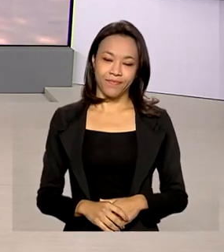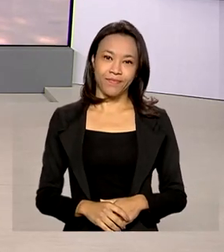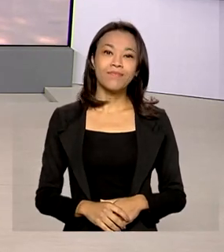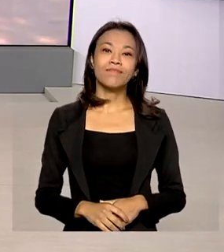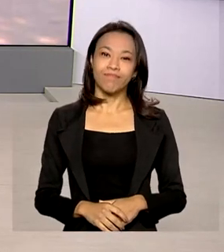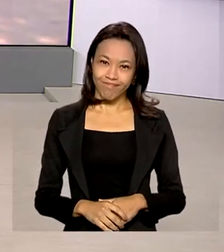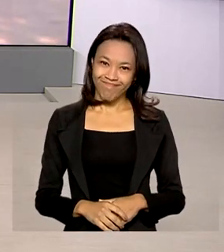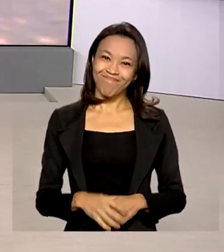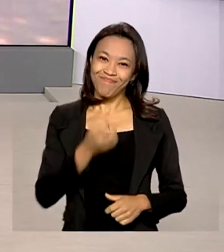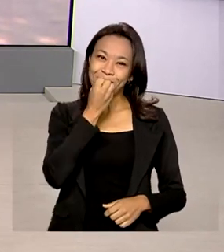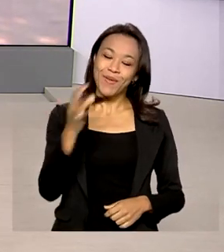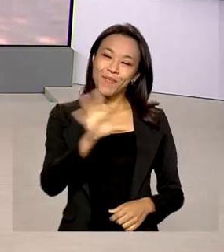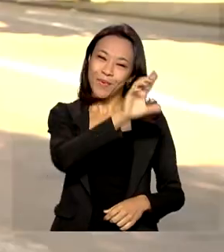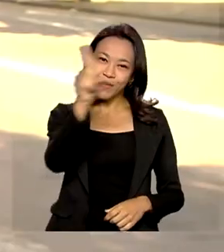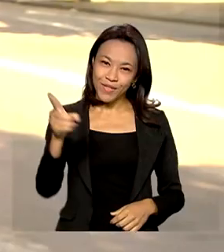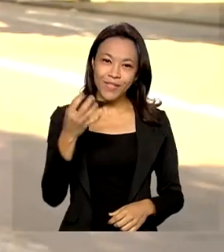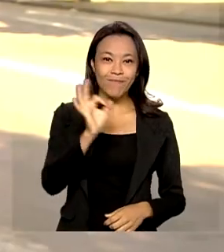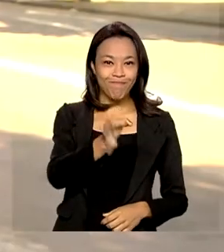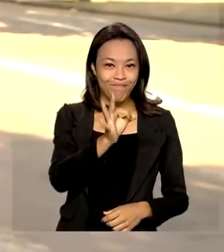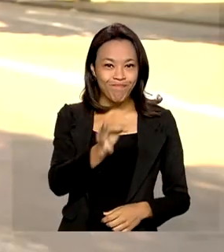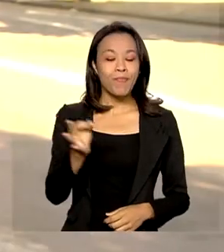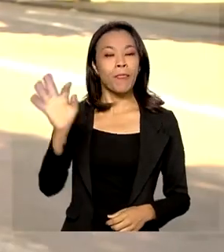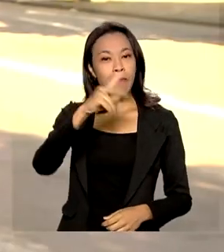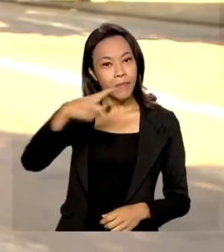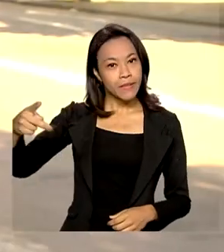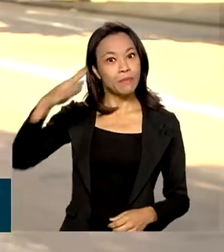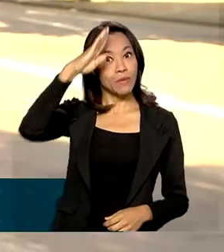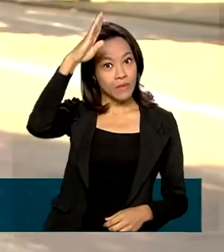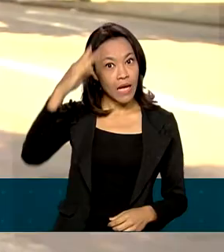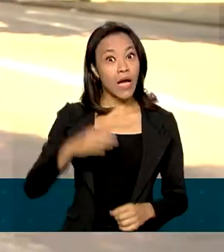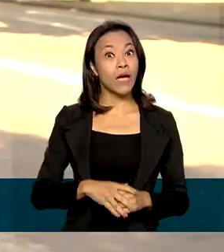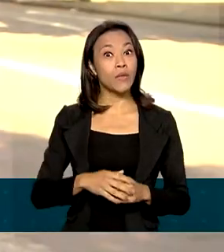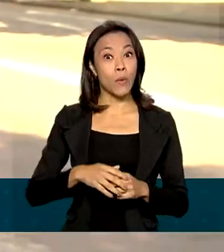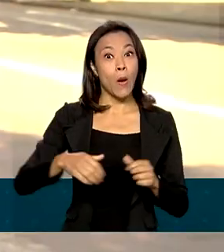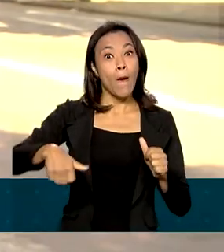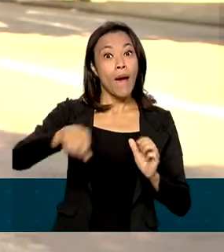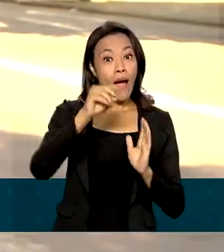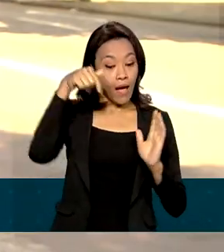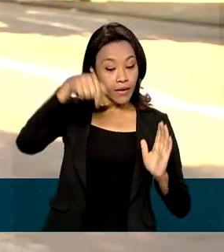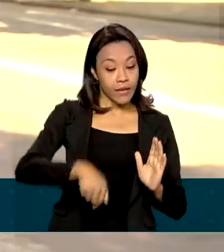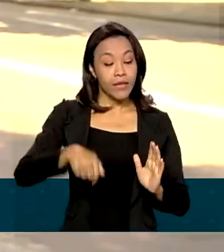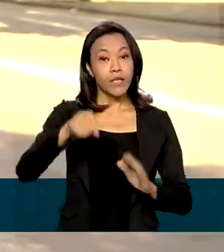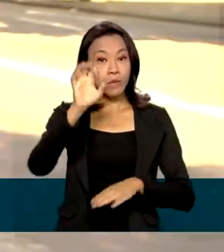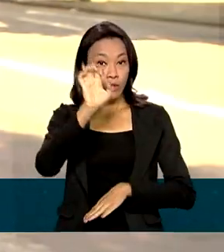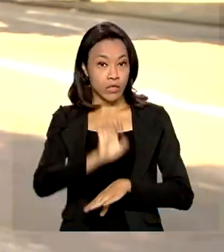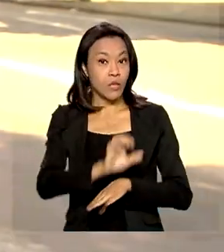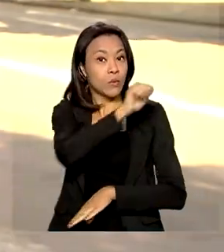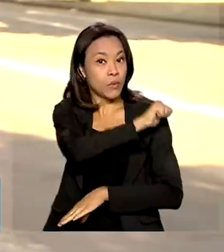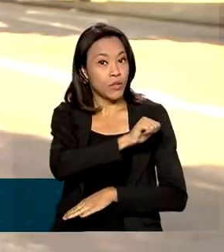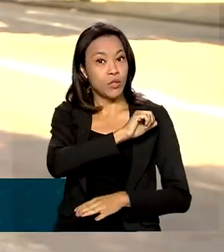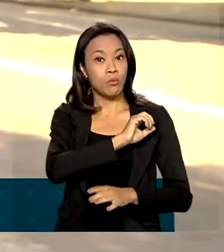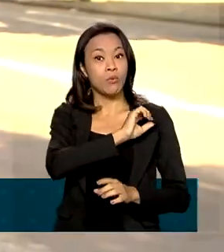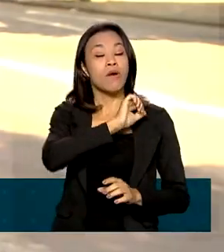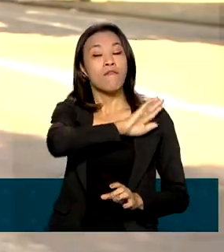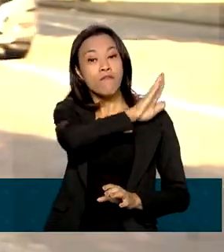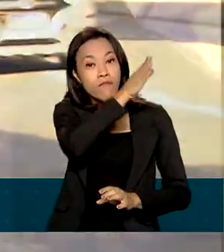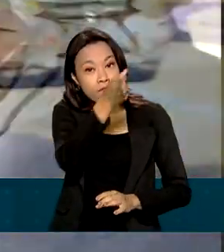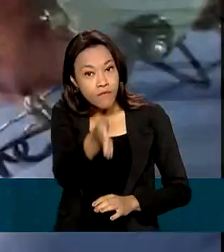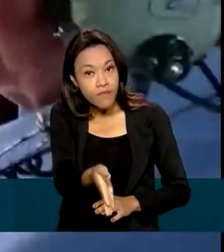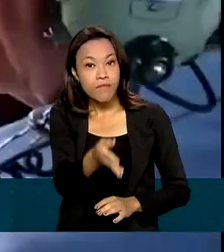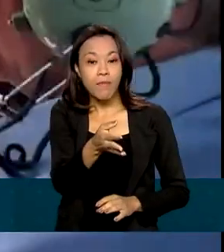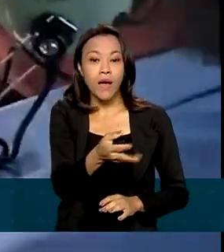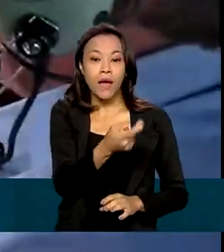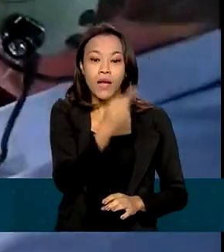Bom dia, Natália. Isso mesmo, o presidente Jair Bolsonaro mudou a agenda dele aqui no Rio de Janeiro e fez esse sobrevoo de